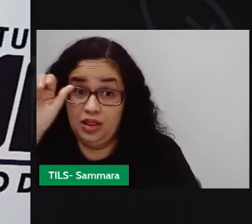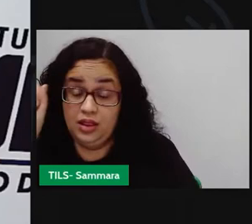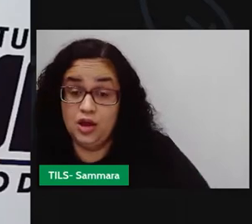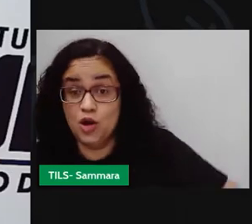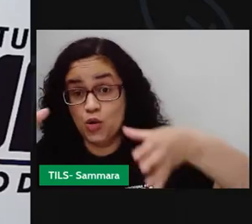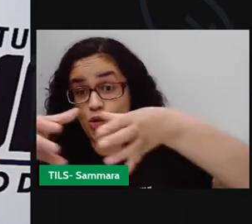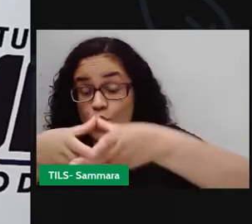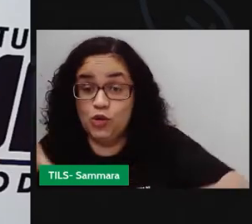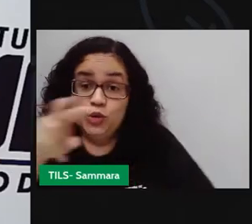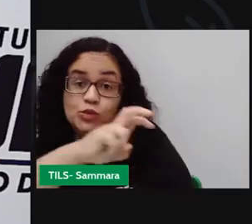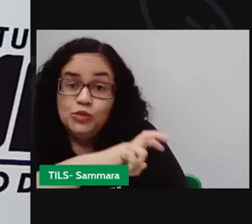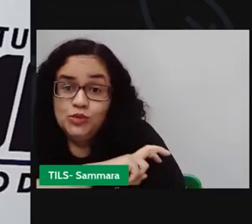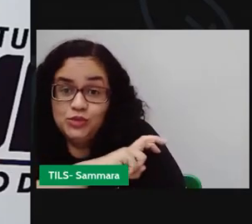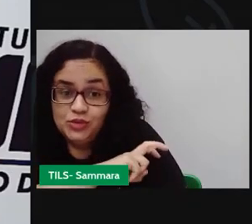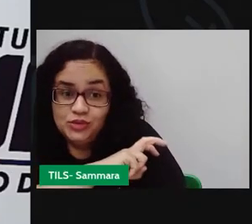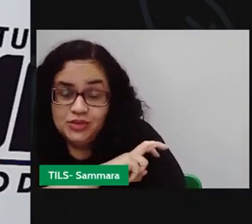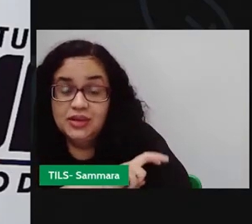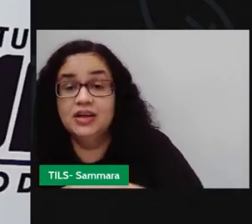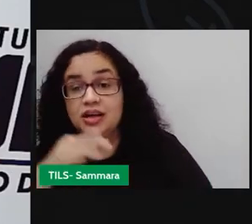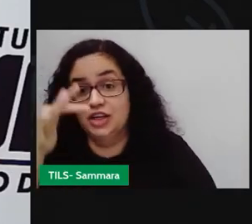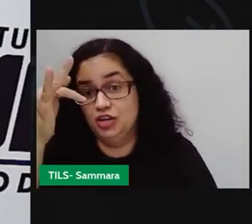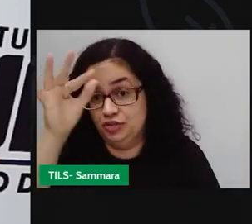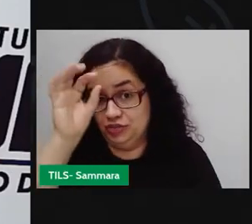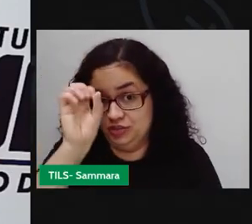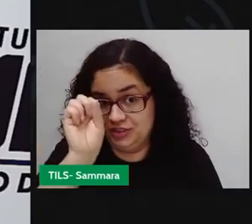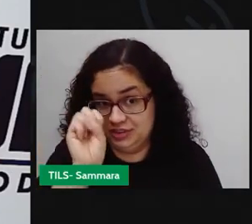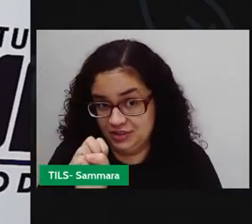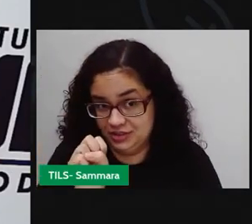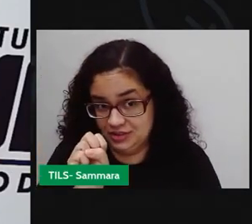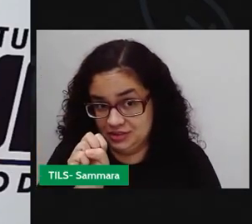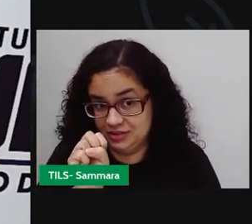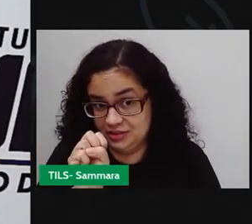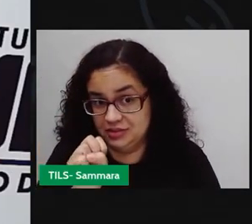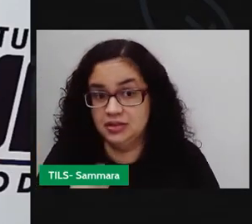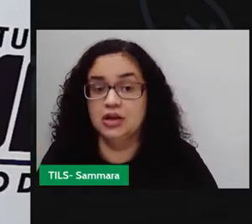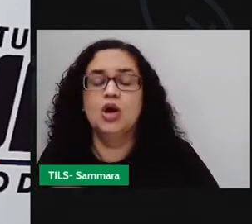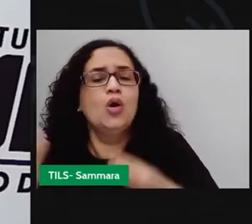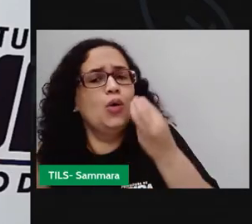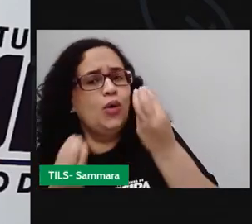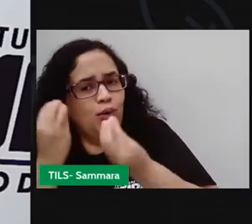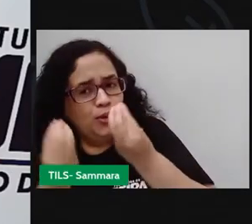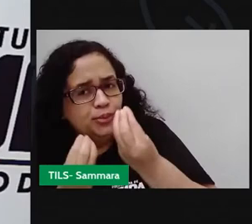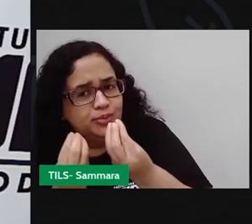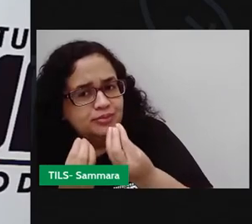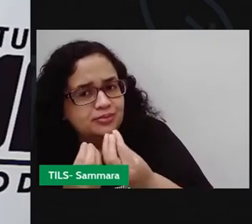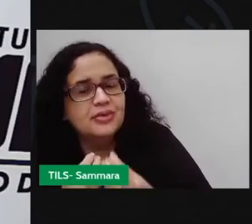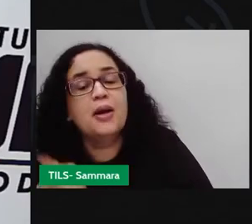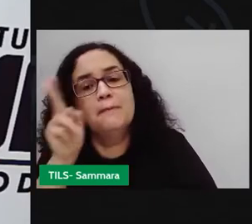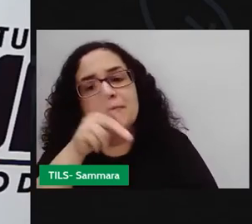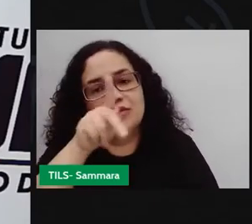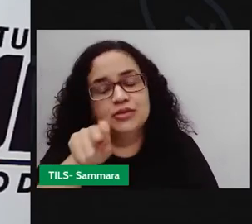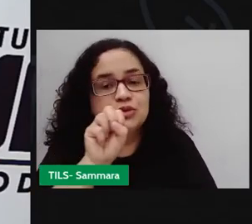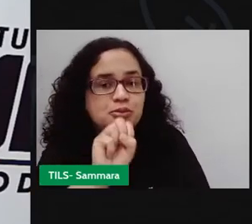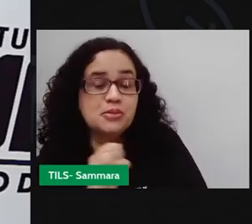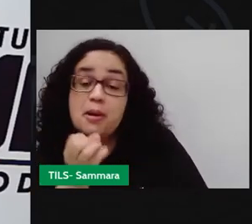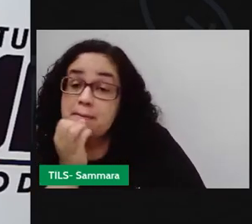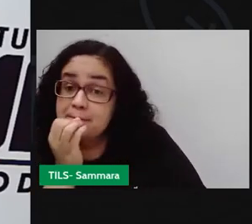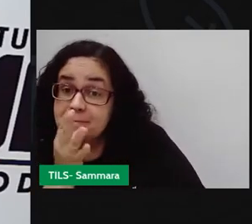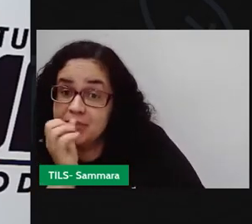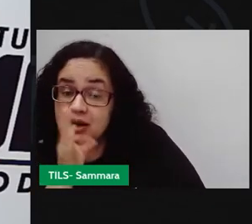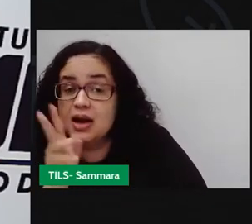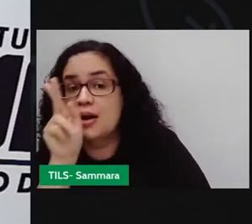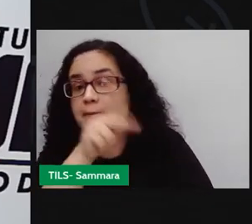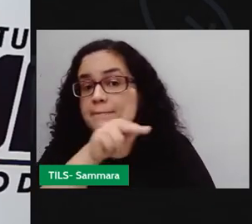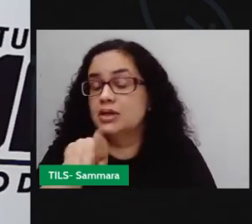Olá, turma do quinto ano de Feira de Santana. Como é que estão? A Próspera que vem.